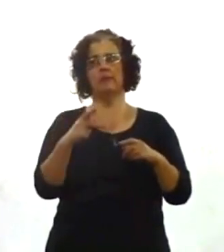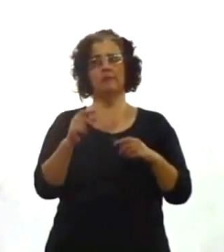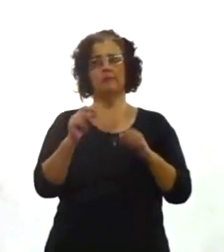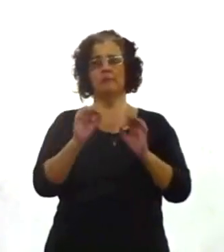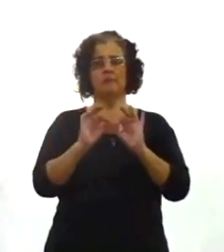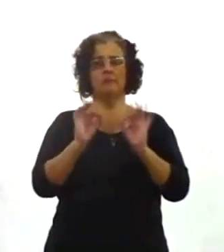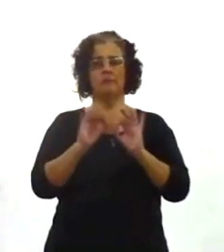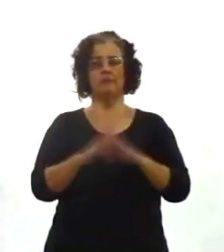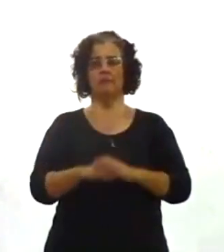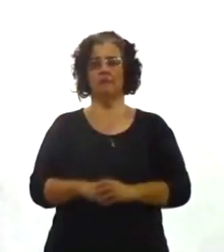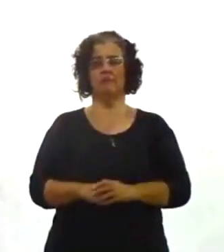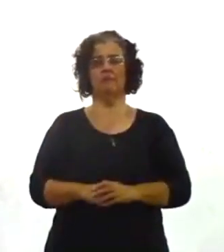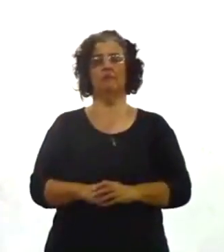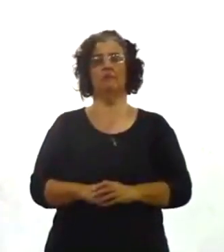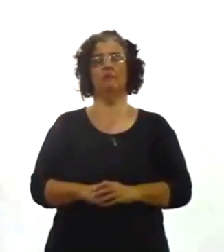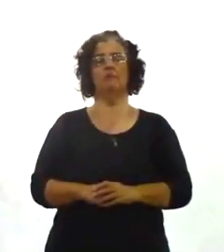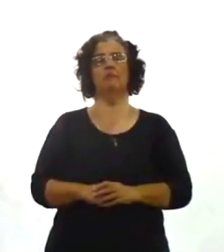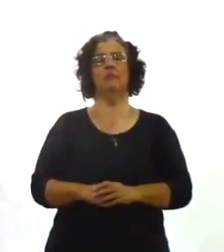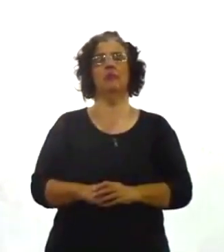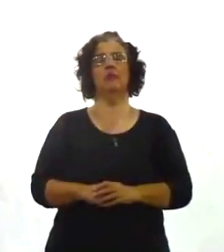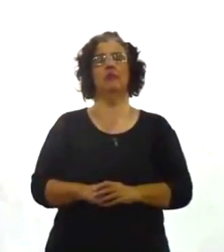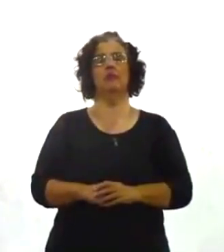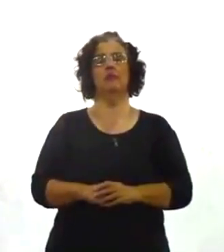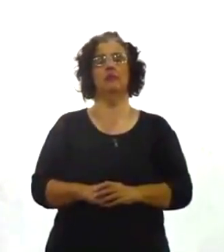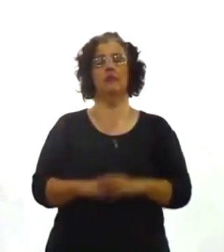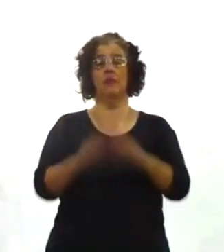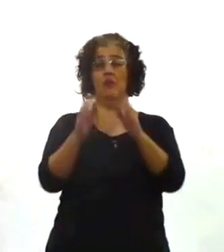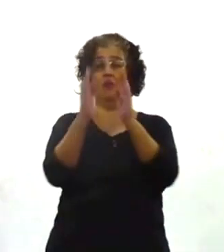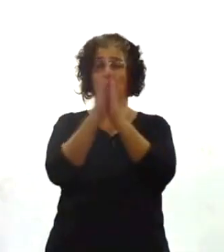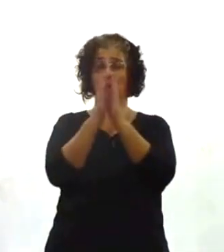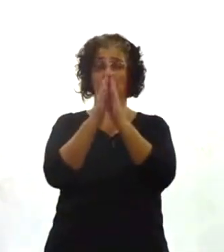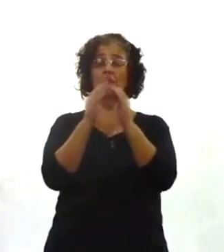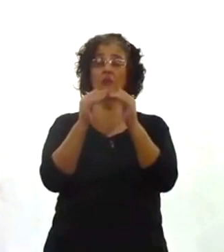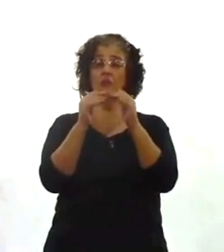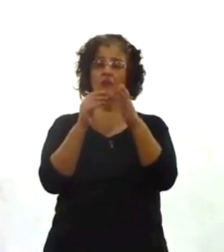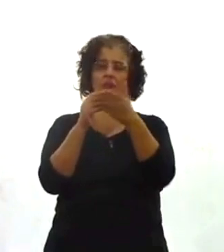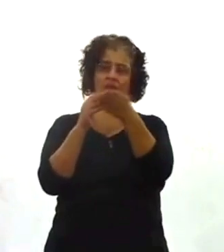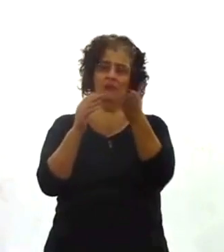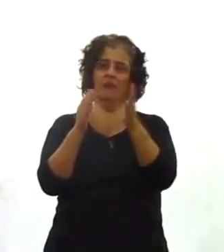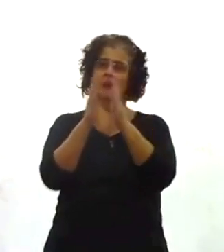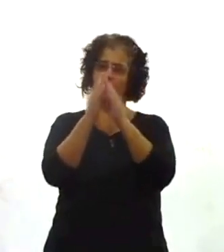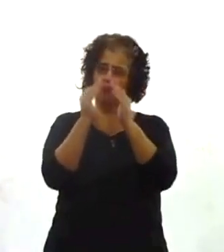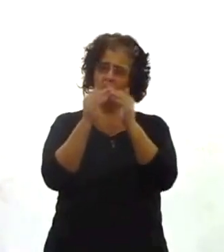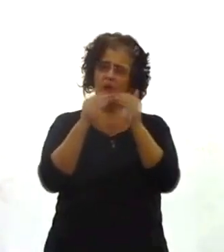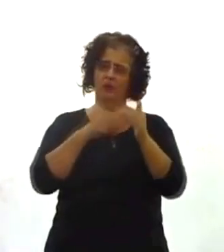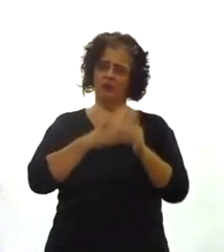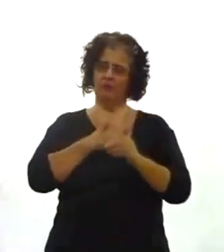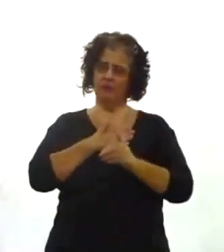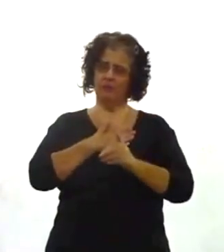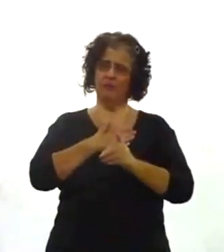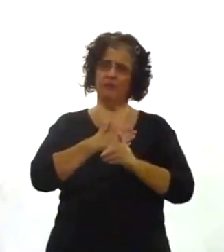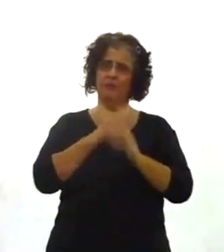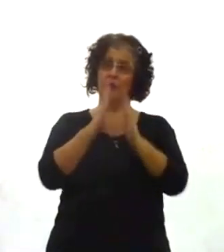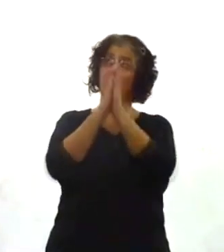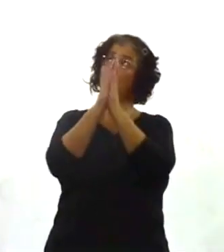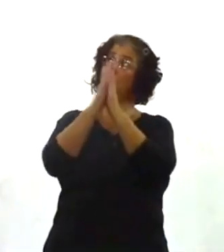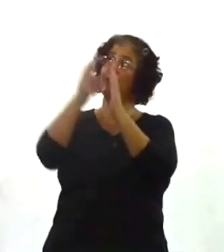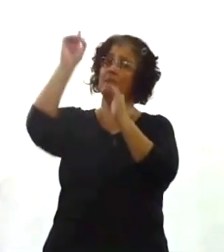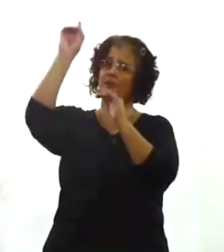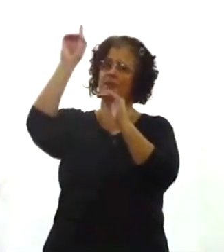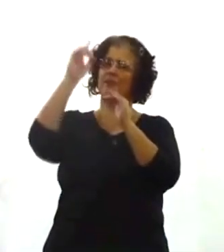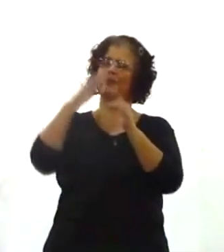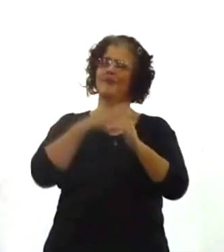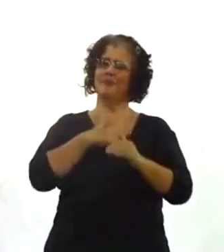Ele diz assim: irmãos, orem por mim. Orem por mim, porque as